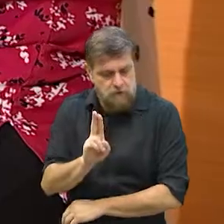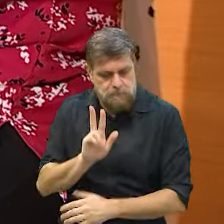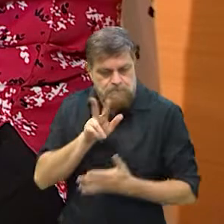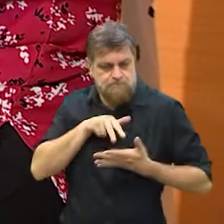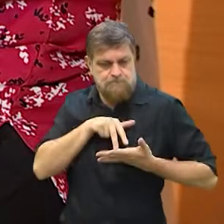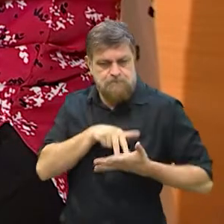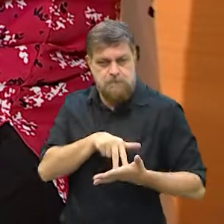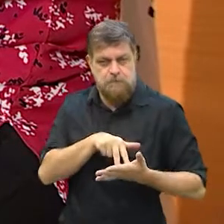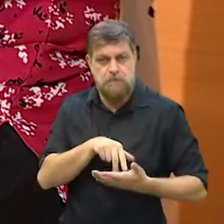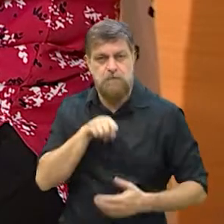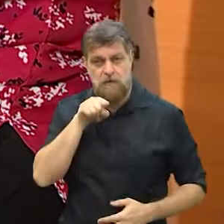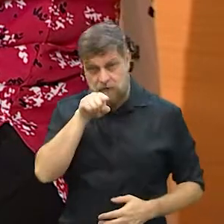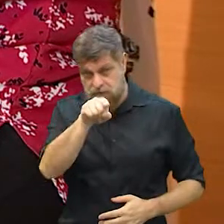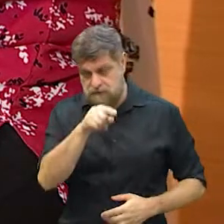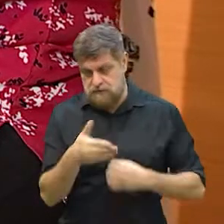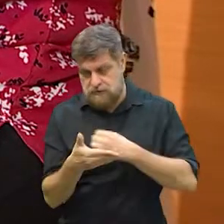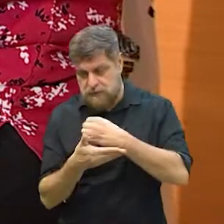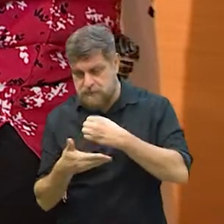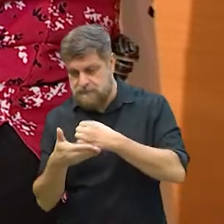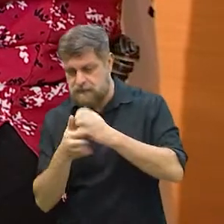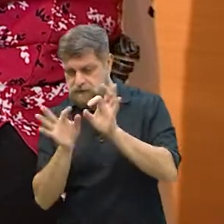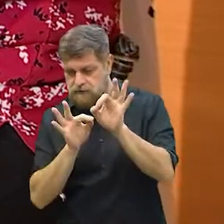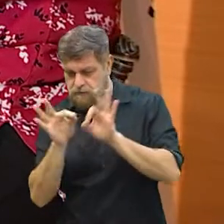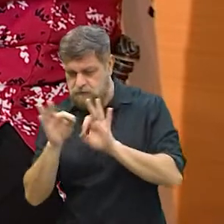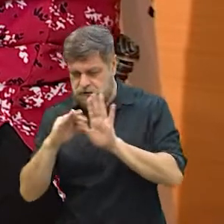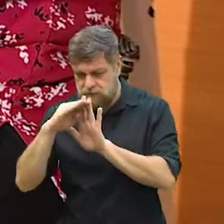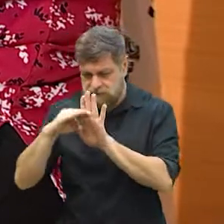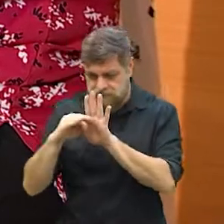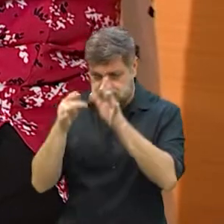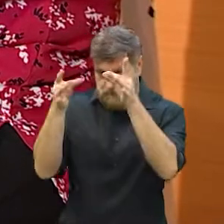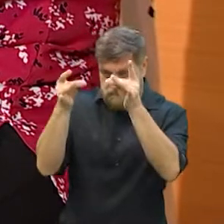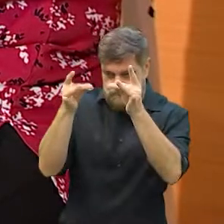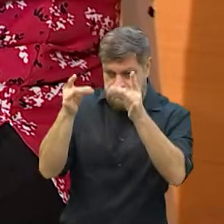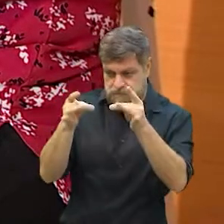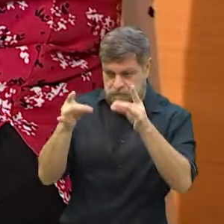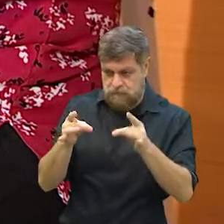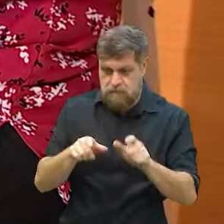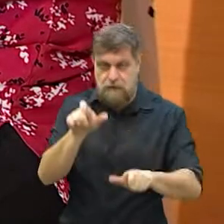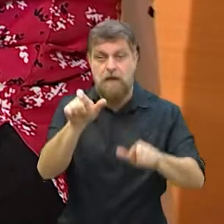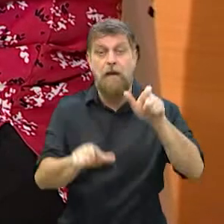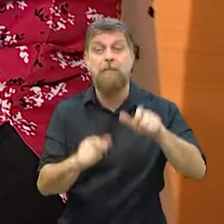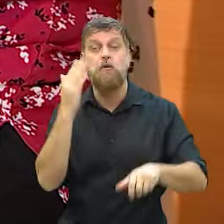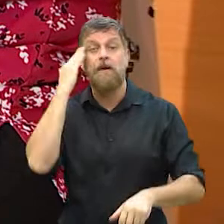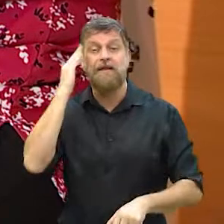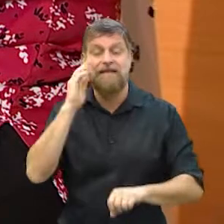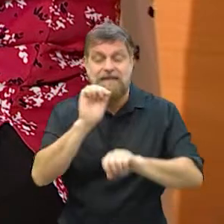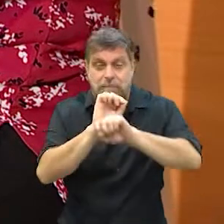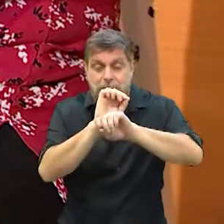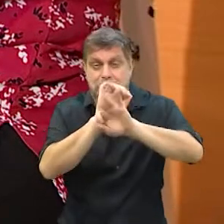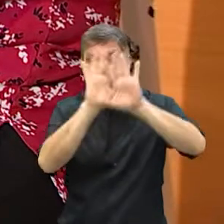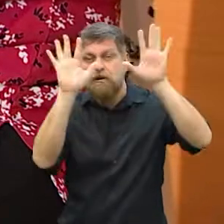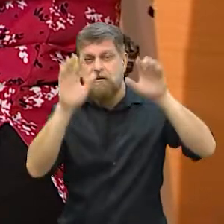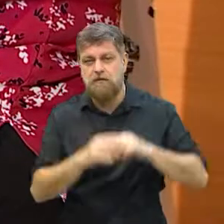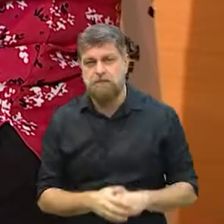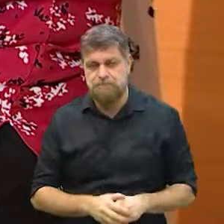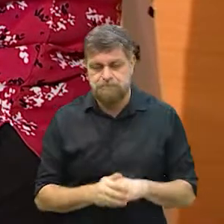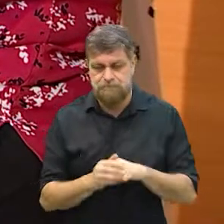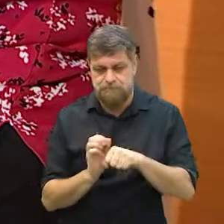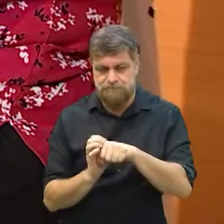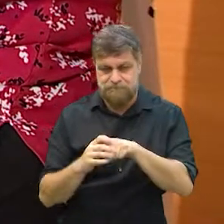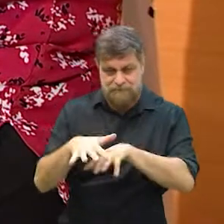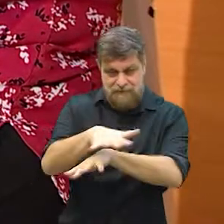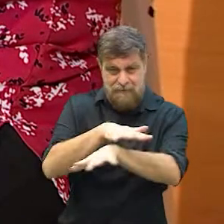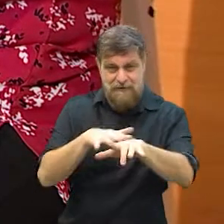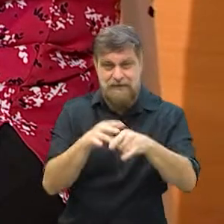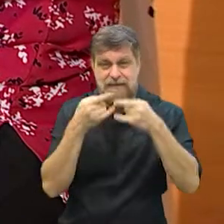contundentes. E com base nisso, a senhora tem feito, né, os seus projetos. A gente vai detalhar alguns aqui para o pessoal de casa entender melhor.